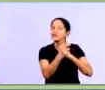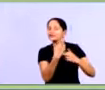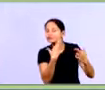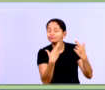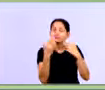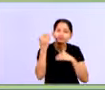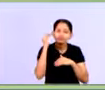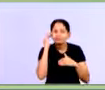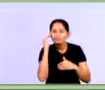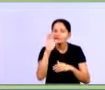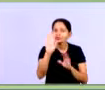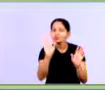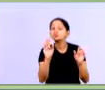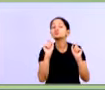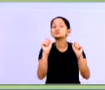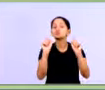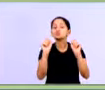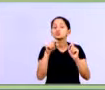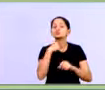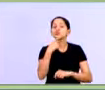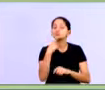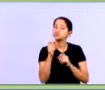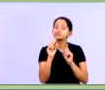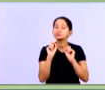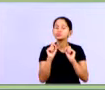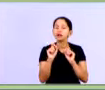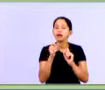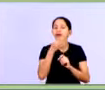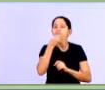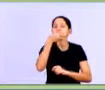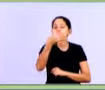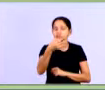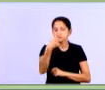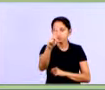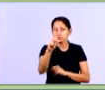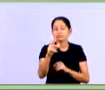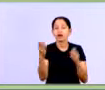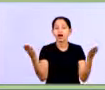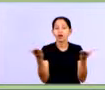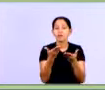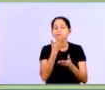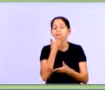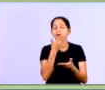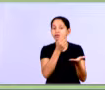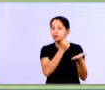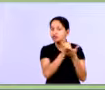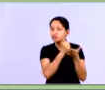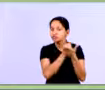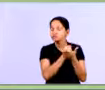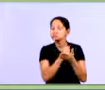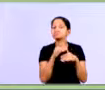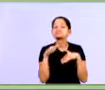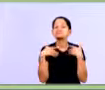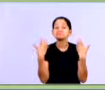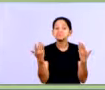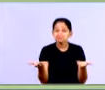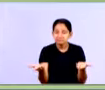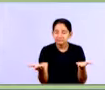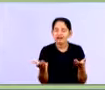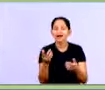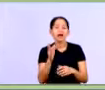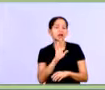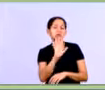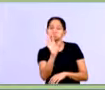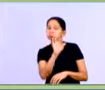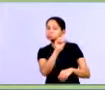alguma dúvida? Qual seria uma definição que você traria para esse conceito para enriquecer a nossa aula? E aí, teve algum comentário, Denise? Ainda